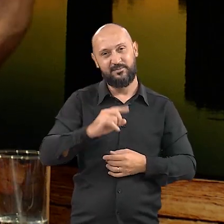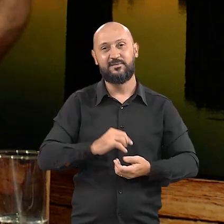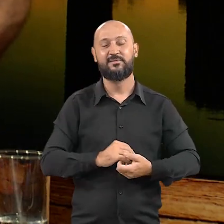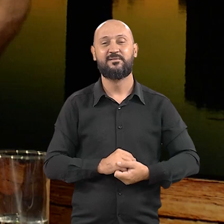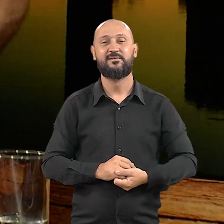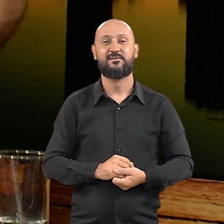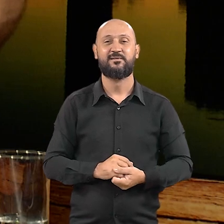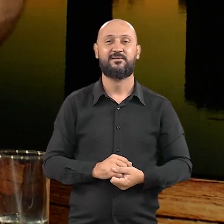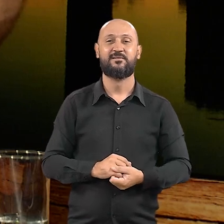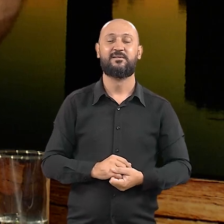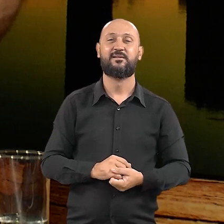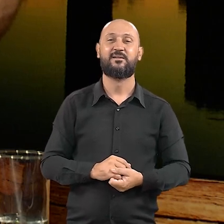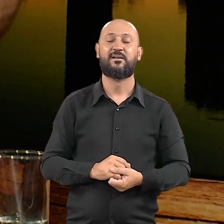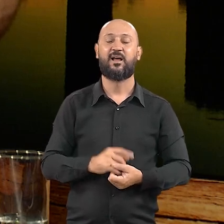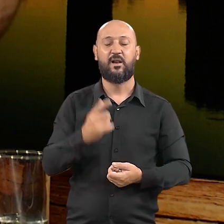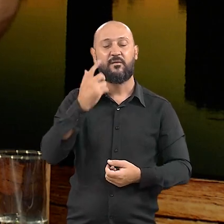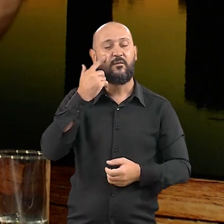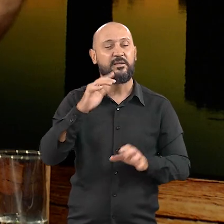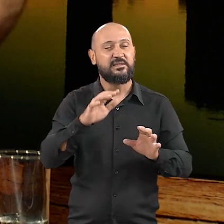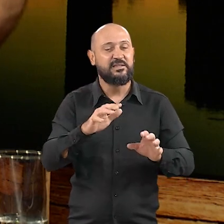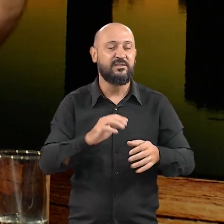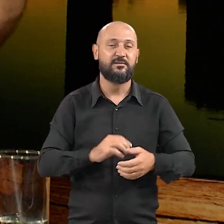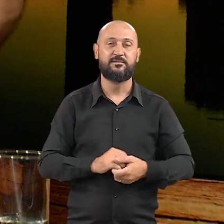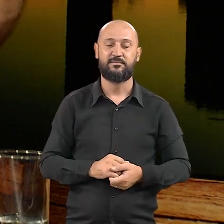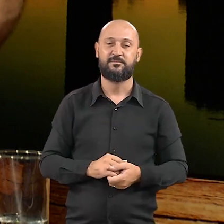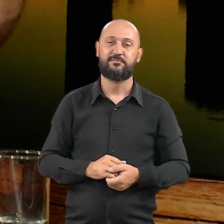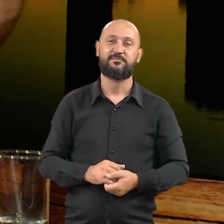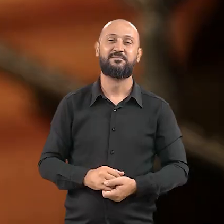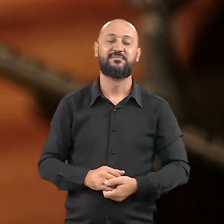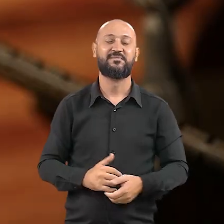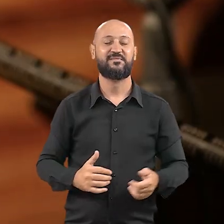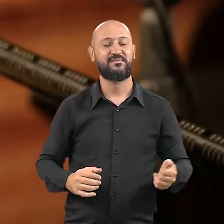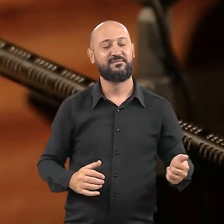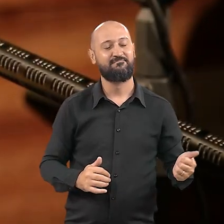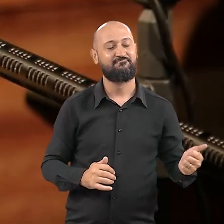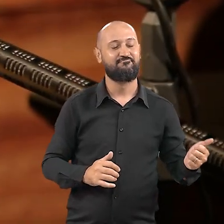tocar. Depois de produzida, ela fica mais assim, ó.